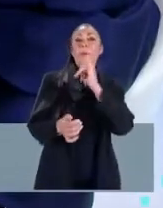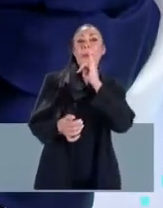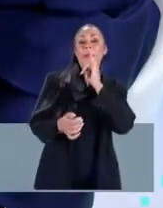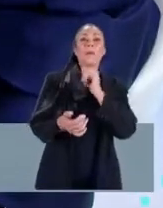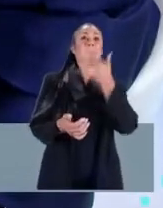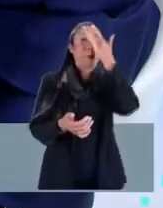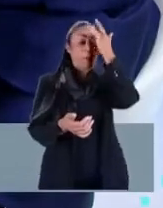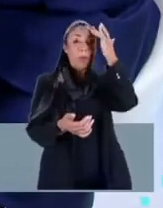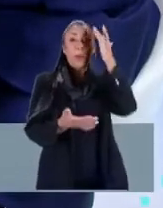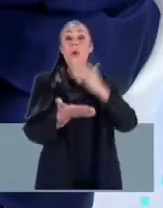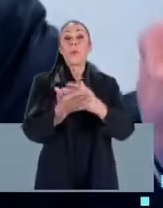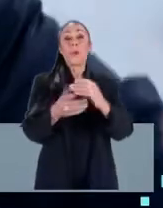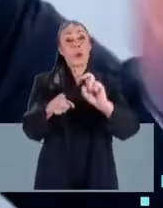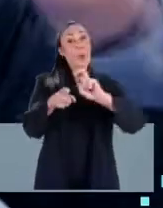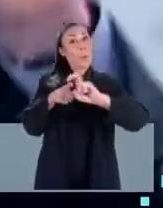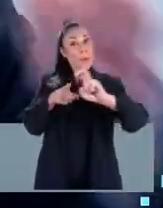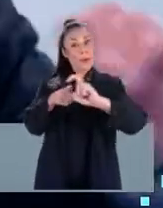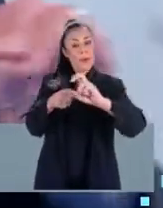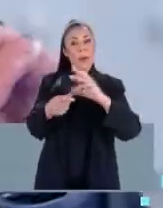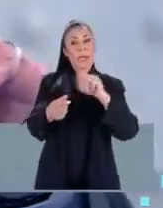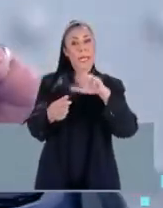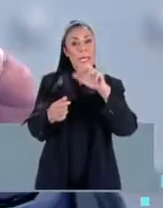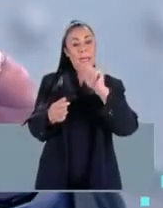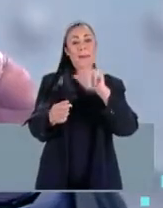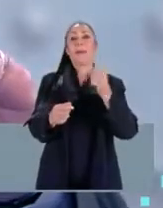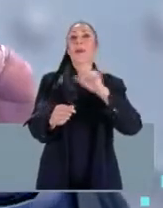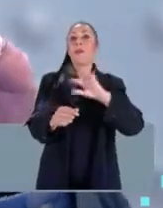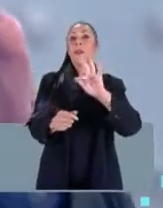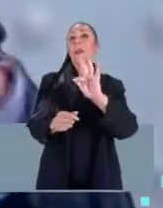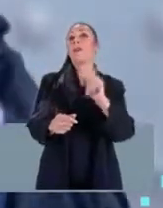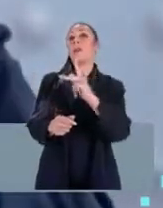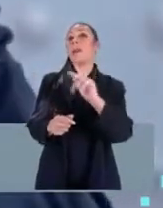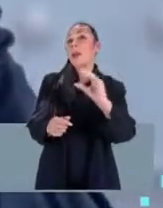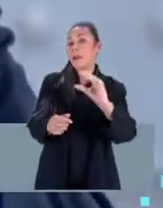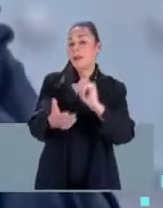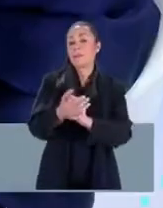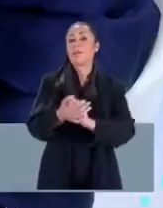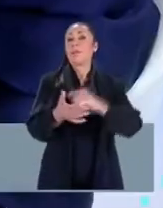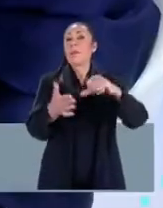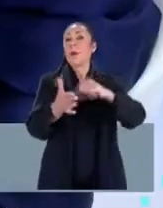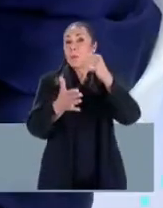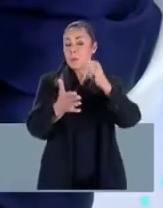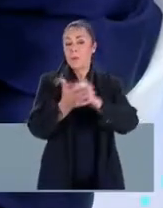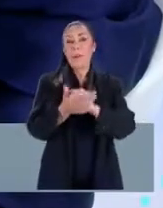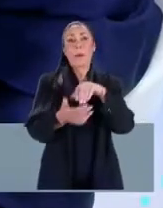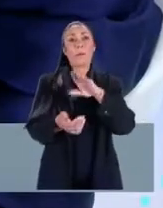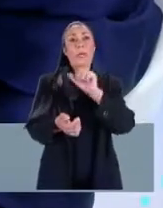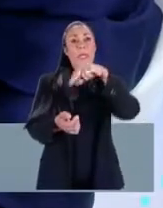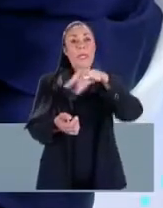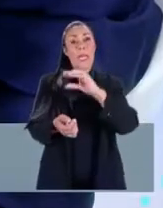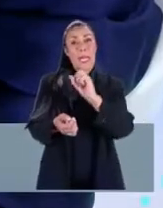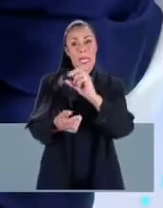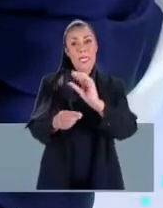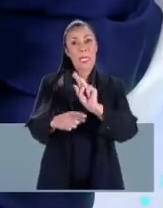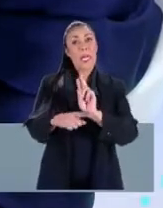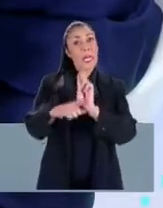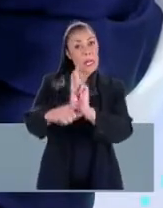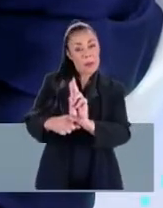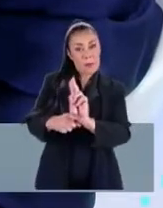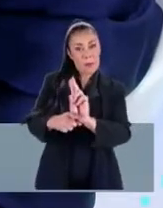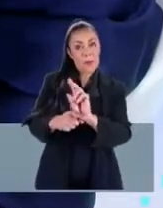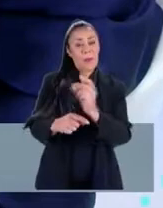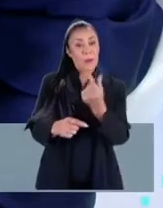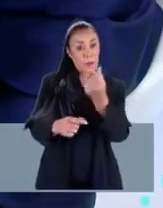quem começou a fazer o metrô de Caracas foi o presidente Fernando Henrique Cardoso. Então, primeiro, quando o BNDES empresta dinheiro, a empresa